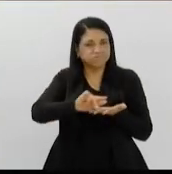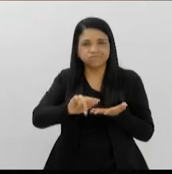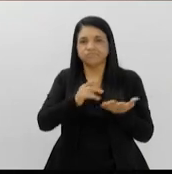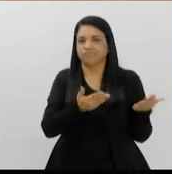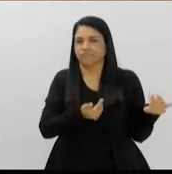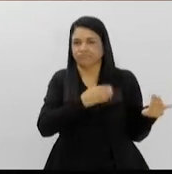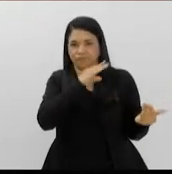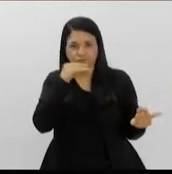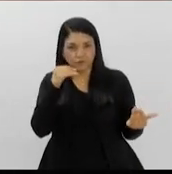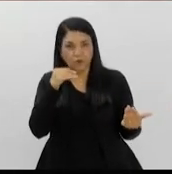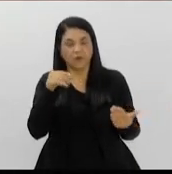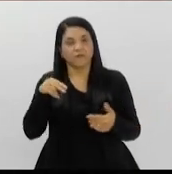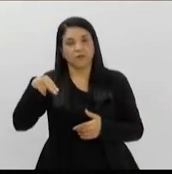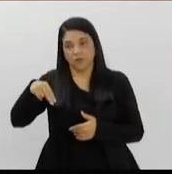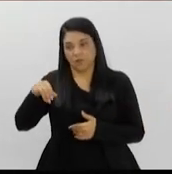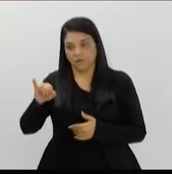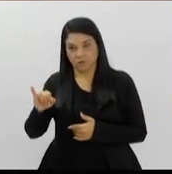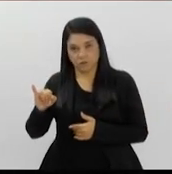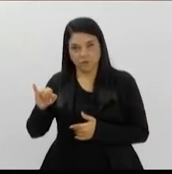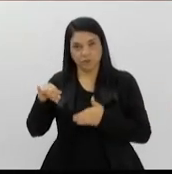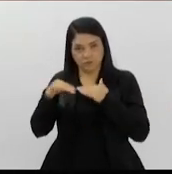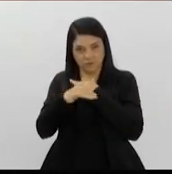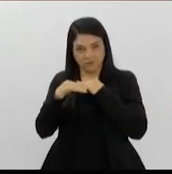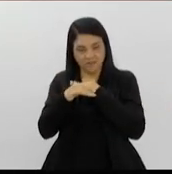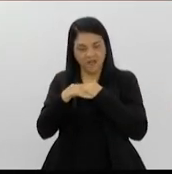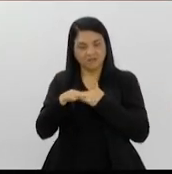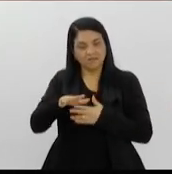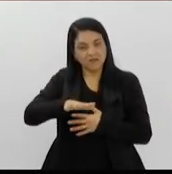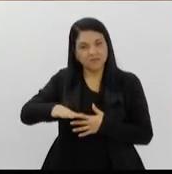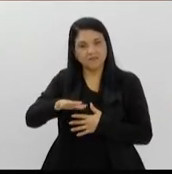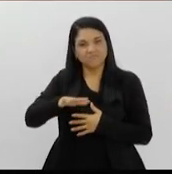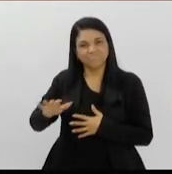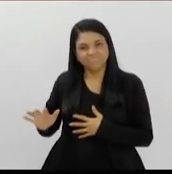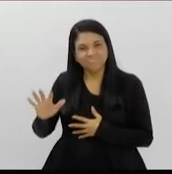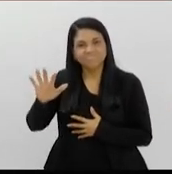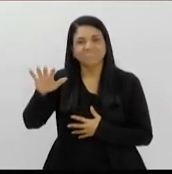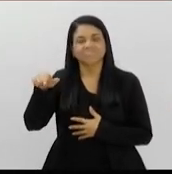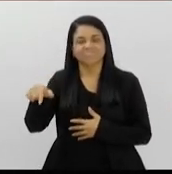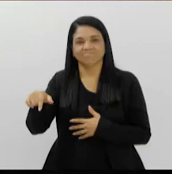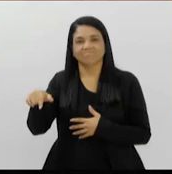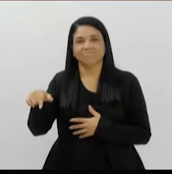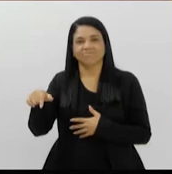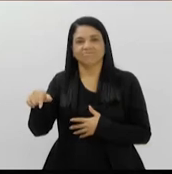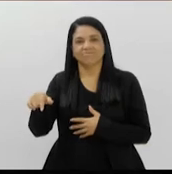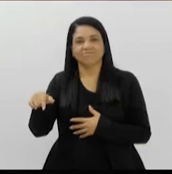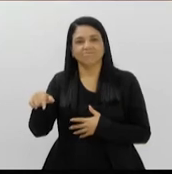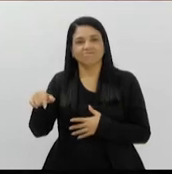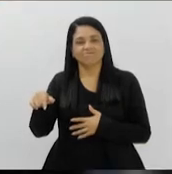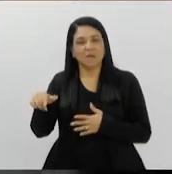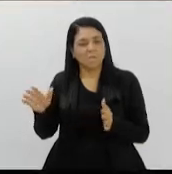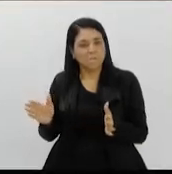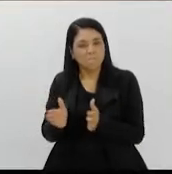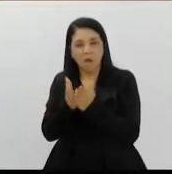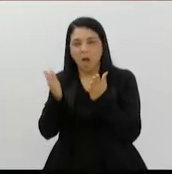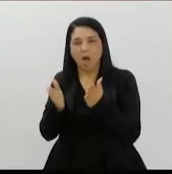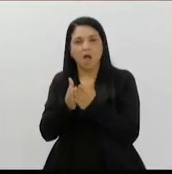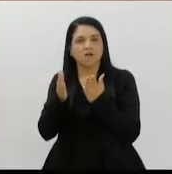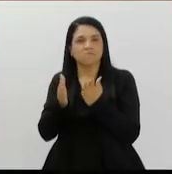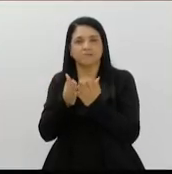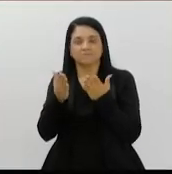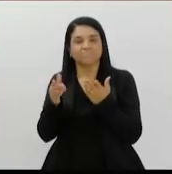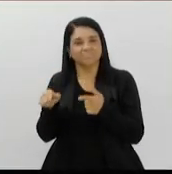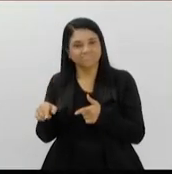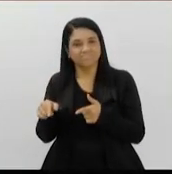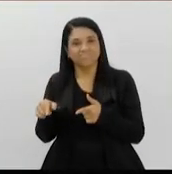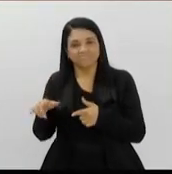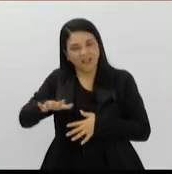Iguaçu, principalmente na parte da periferia, na parte menos atendida pela sociedade. É um